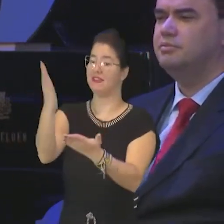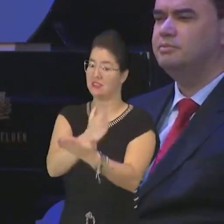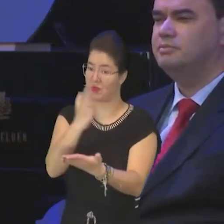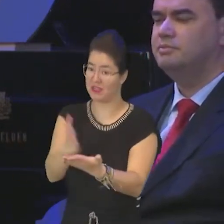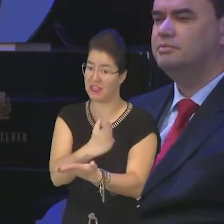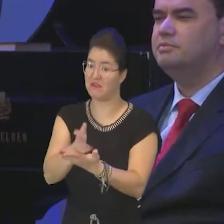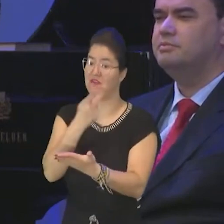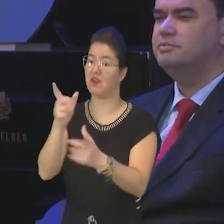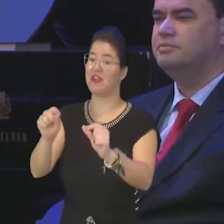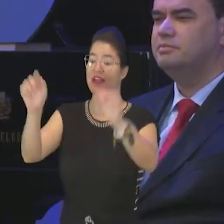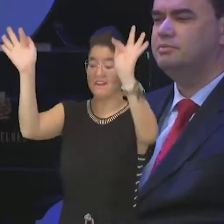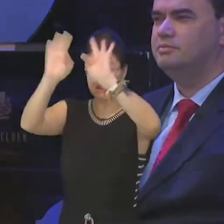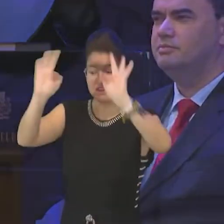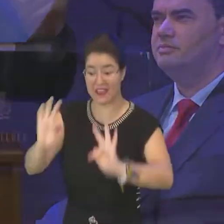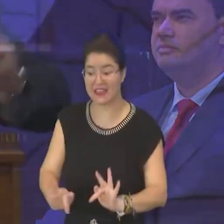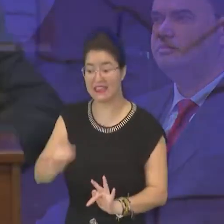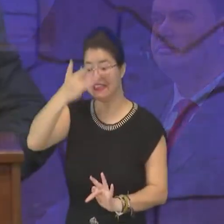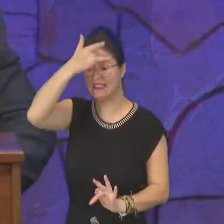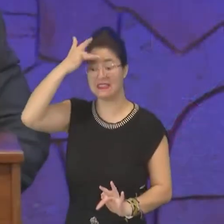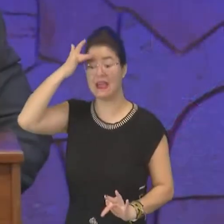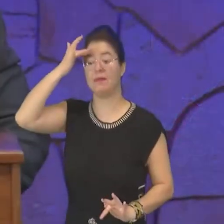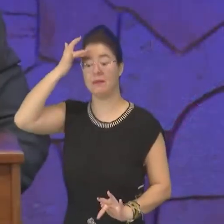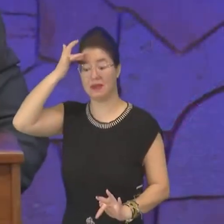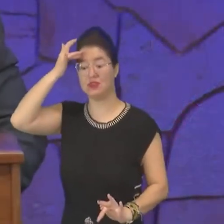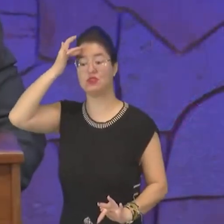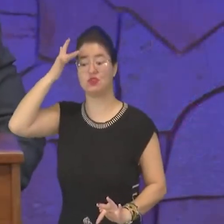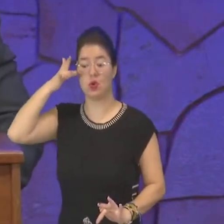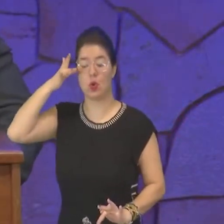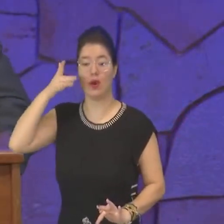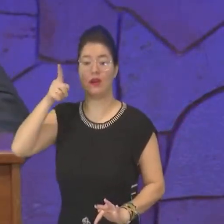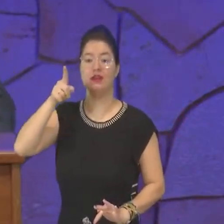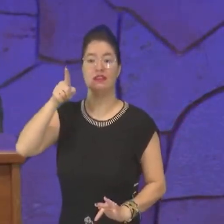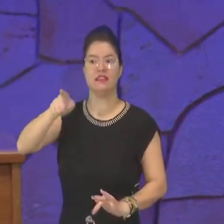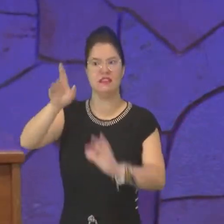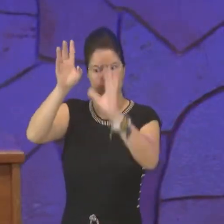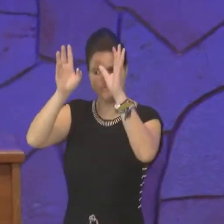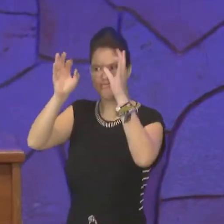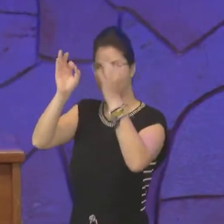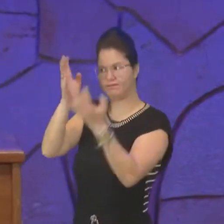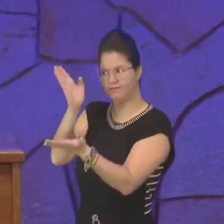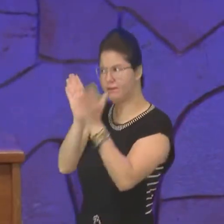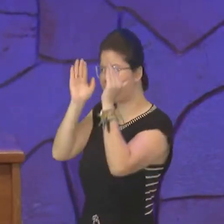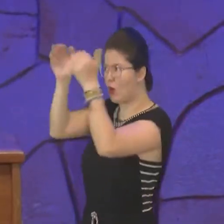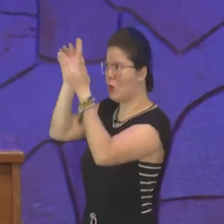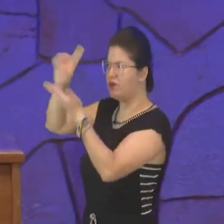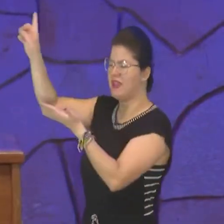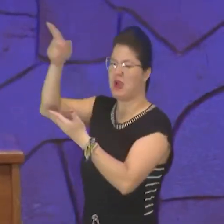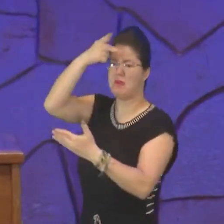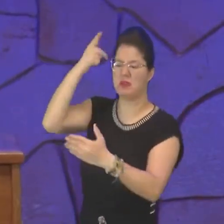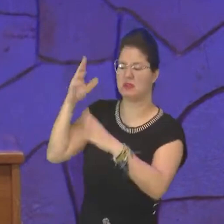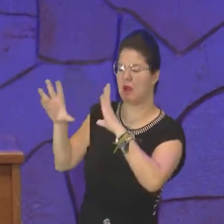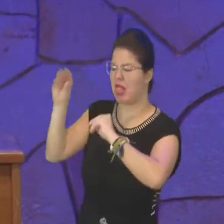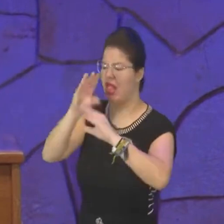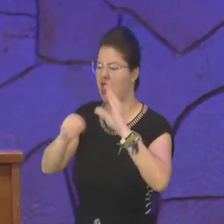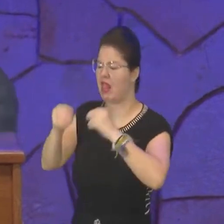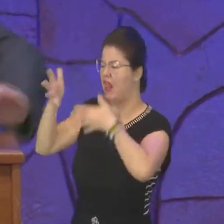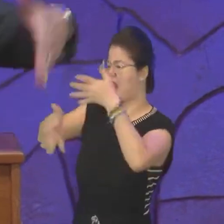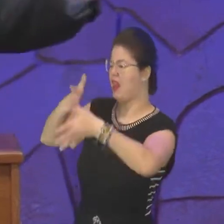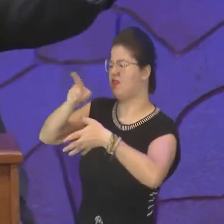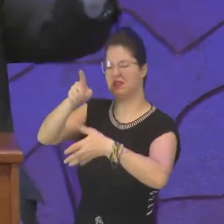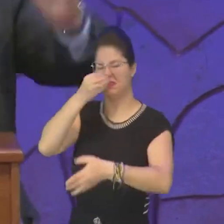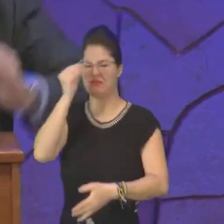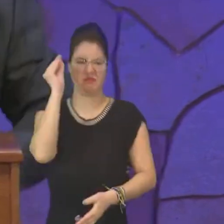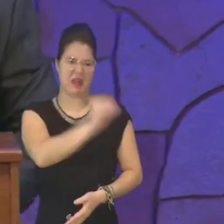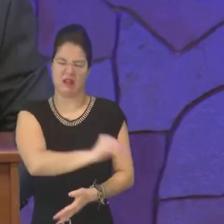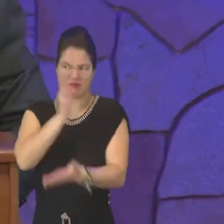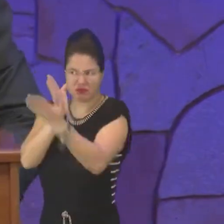Bem-aventurado, feliz é você, que não fica dando ouvido àquilo que as pessoas dizem, aquilo que você ouve numa faculdade, ou lá